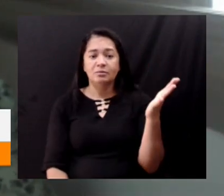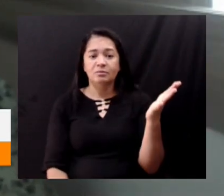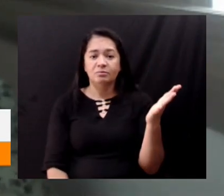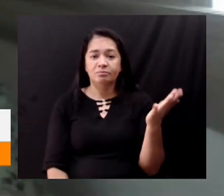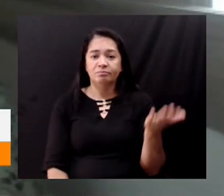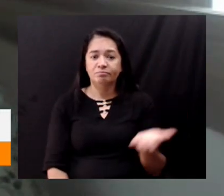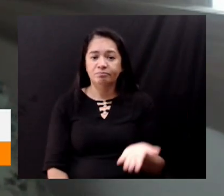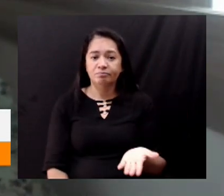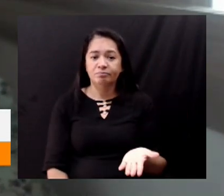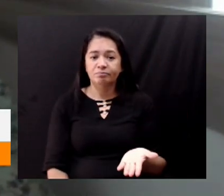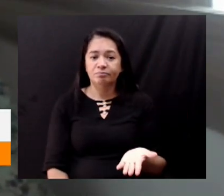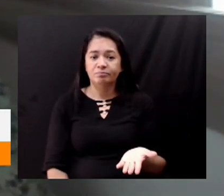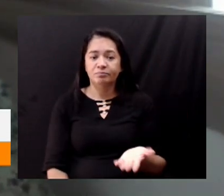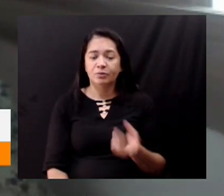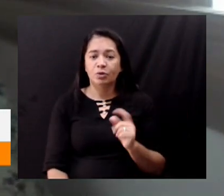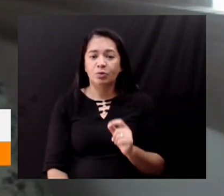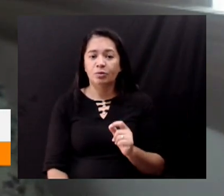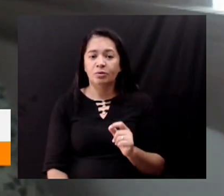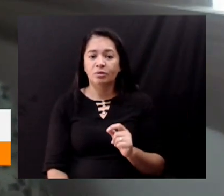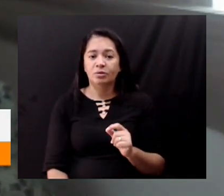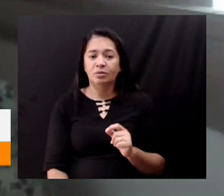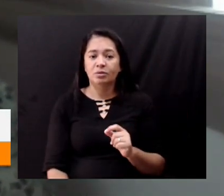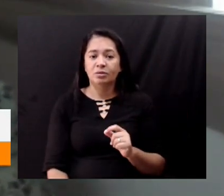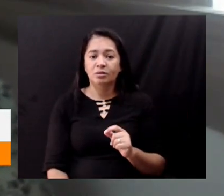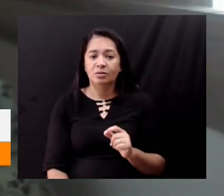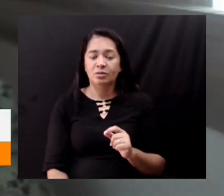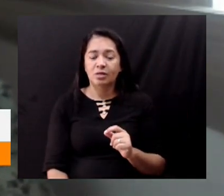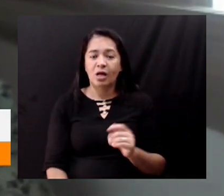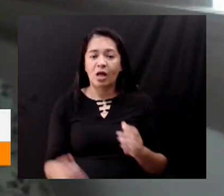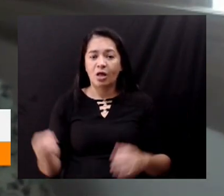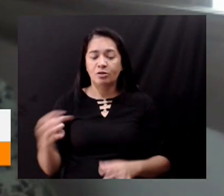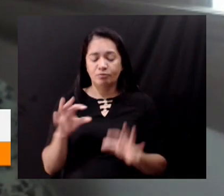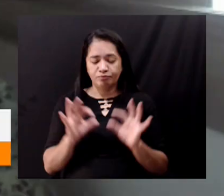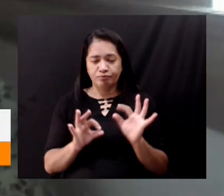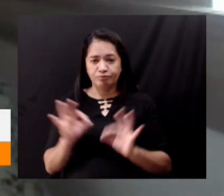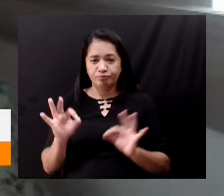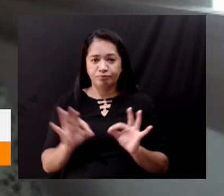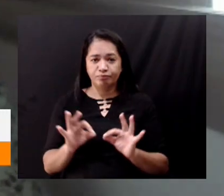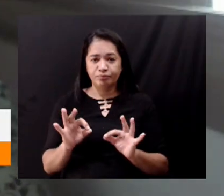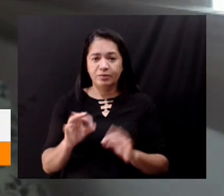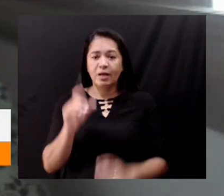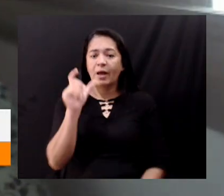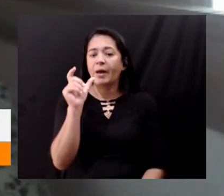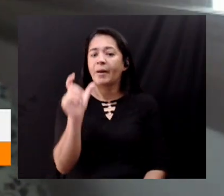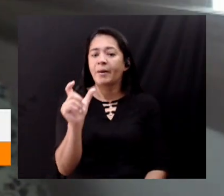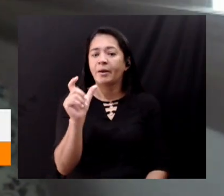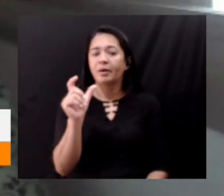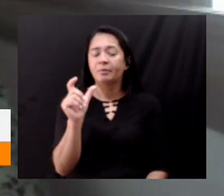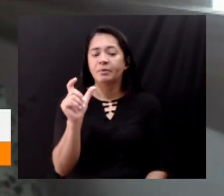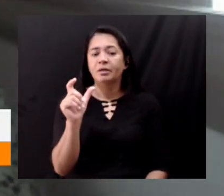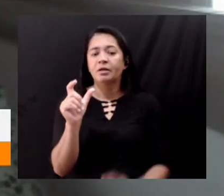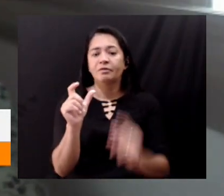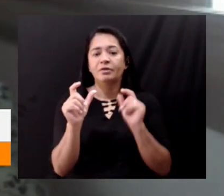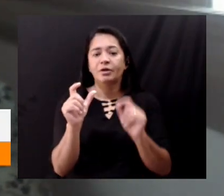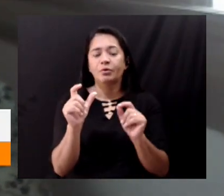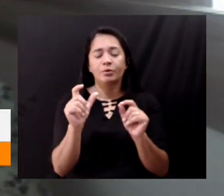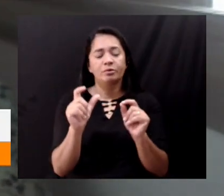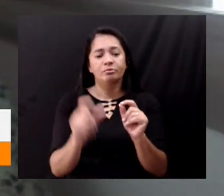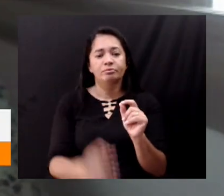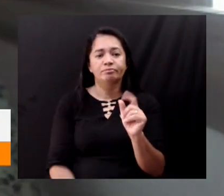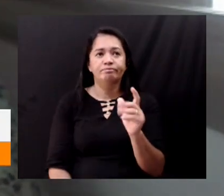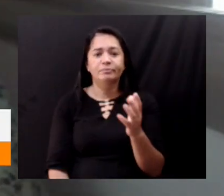acaba afetando essa questão da nossa organização. A palavra-chave, né, quando a gente pensa numa questão de emagrecimento, numa questão de mudança